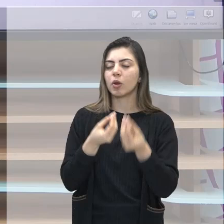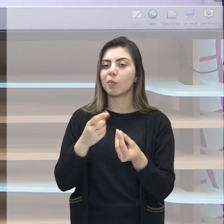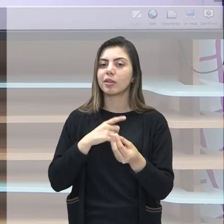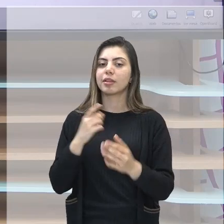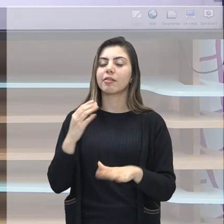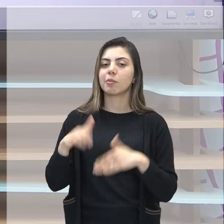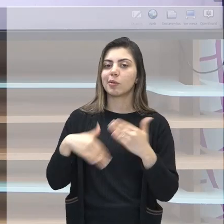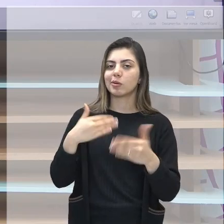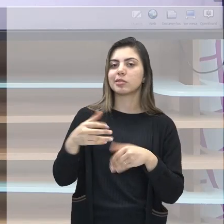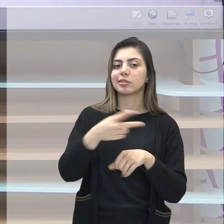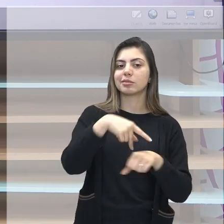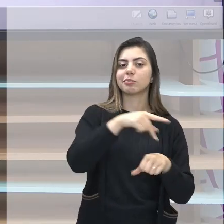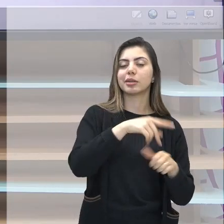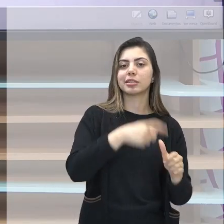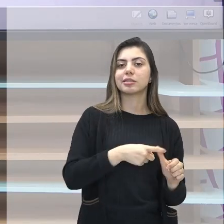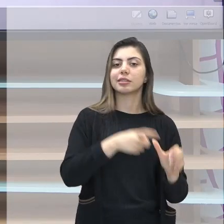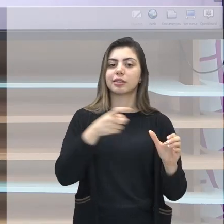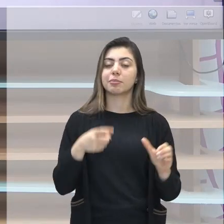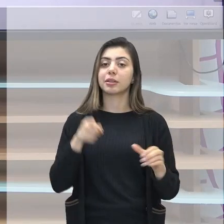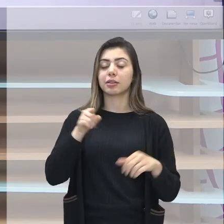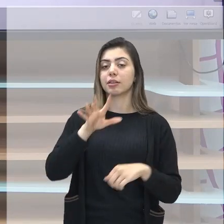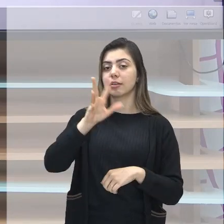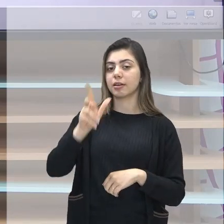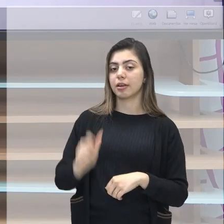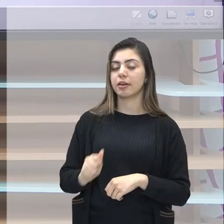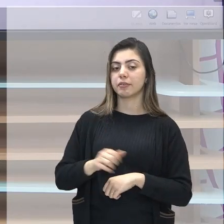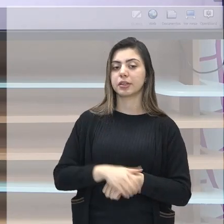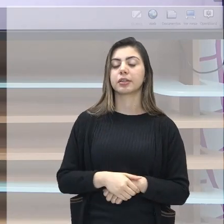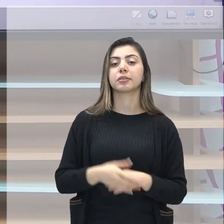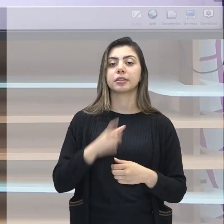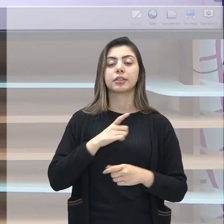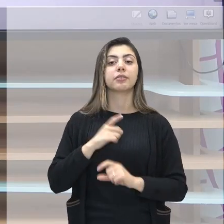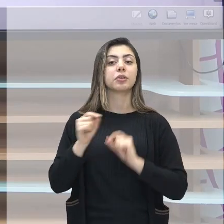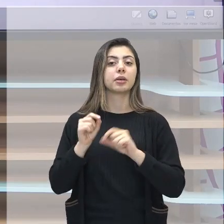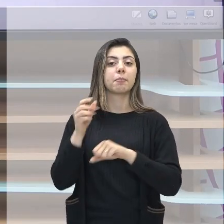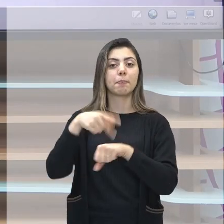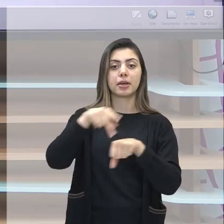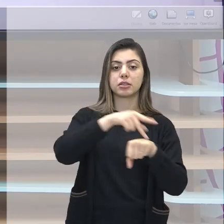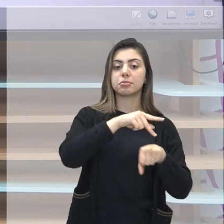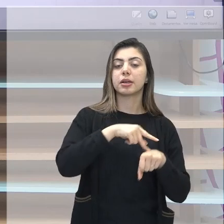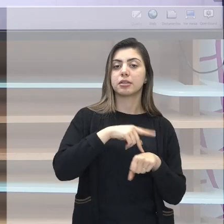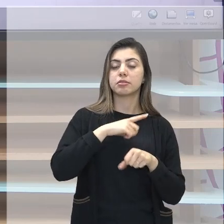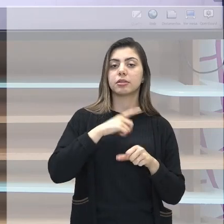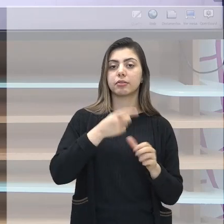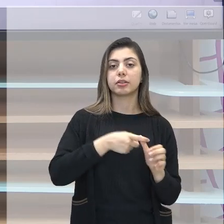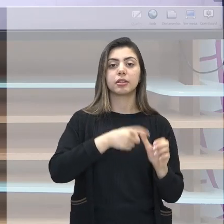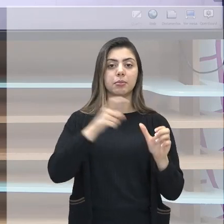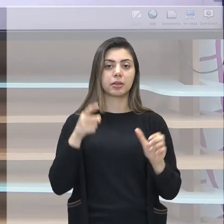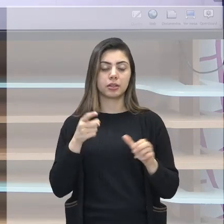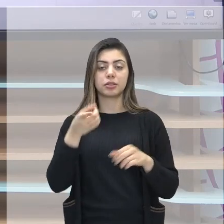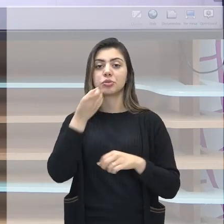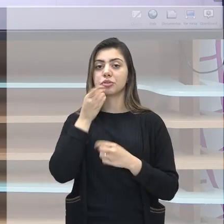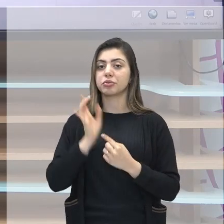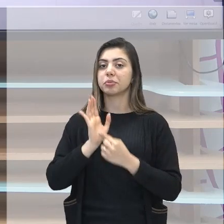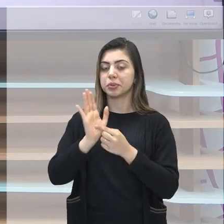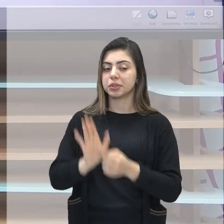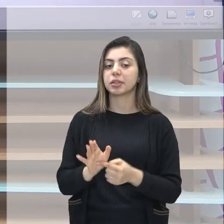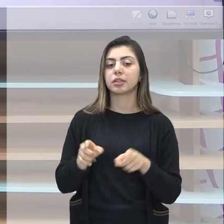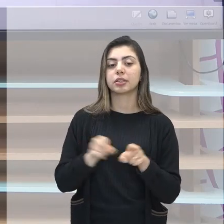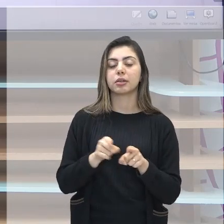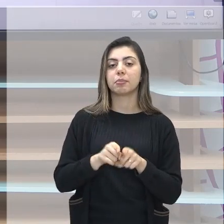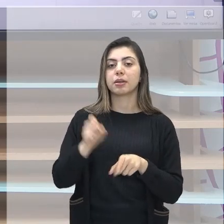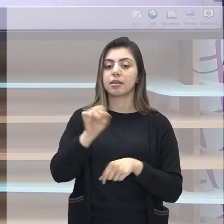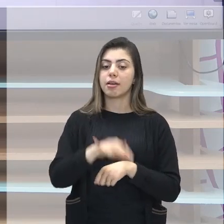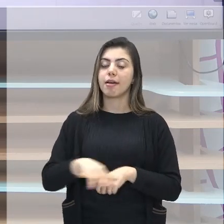de independência dentro do continente africano a partir das datas em que os países se tornaram independentes, tá? E temos também as regiões